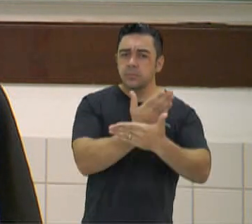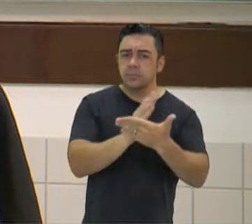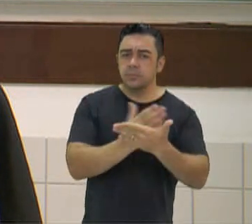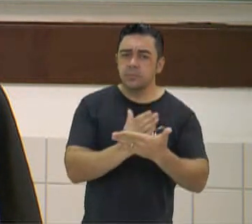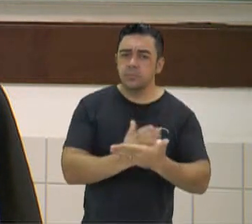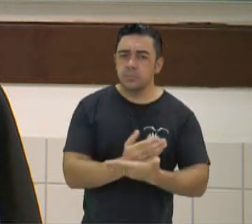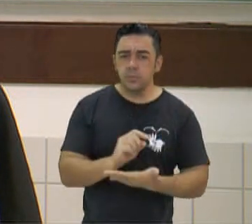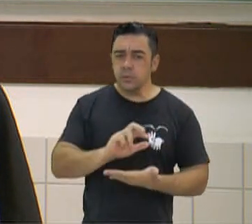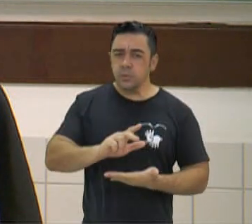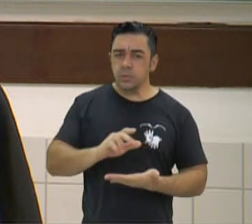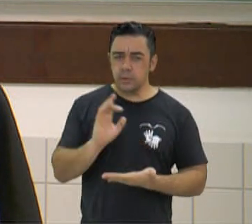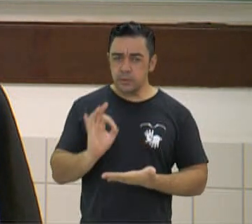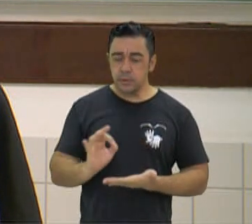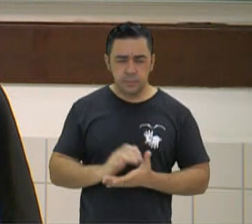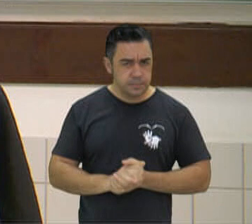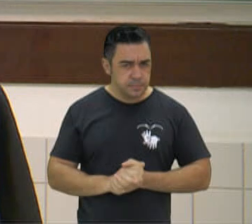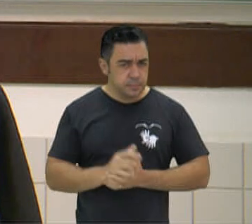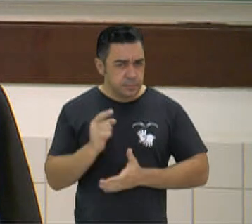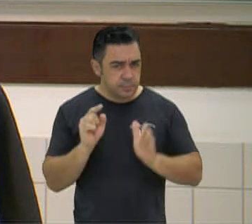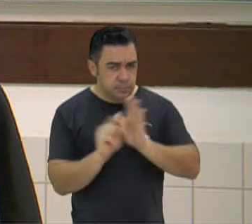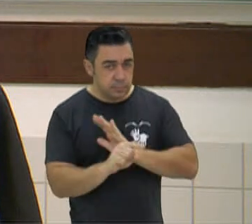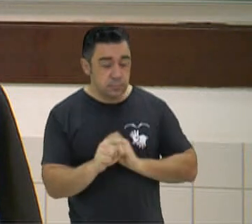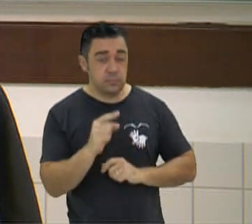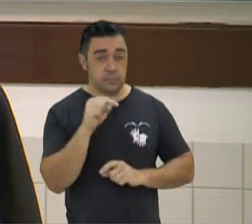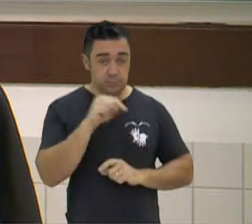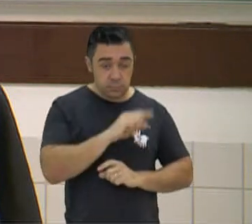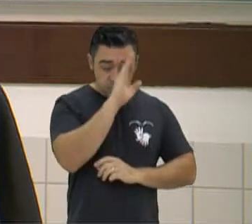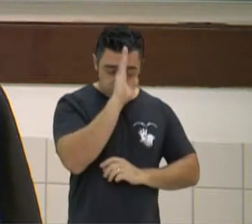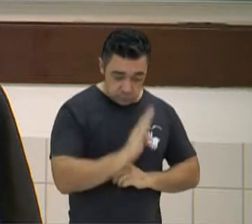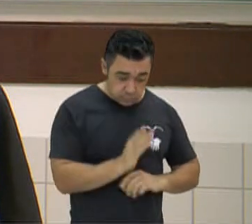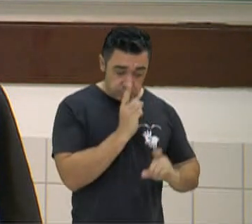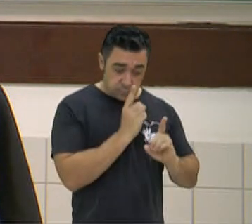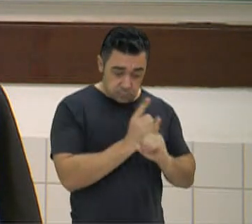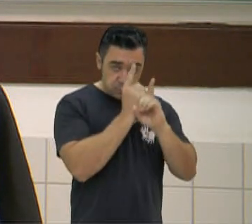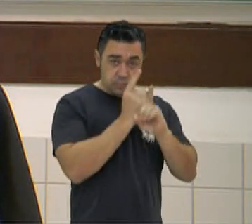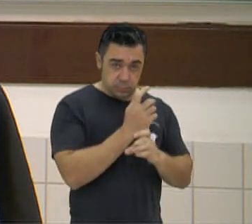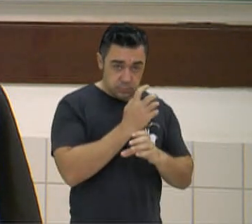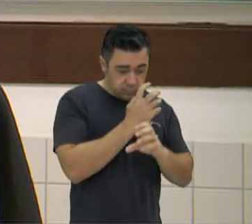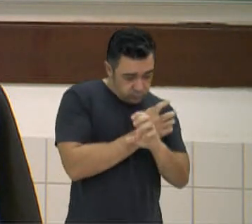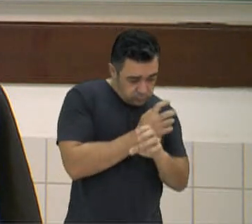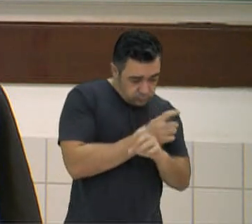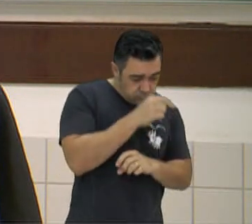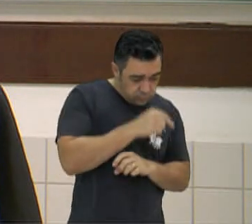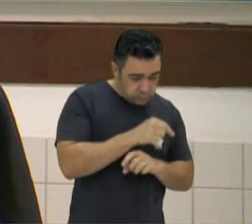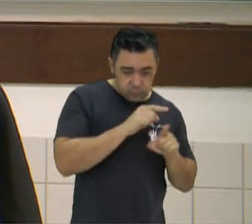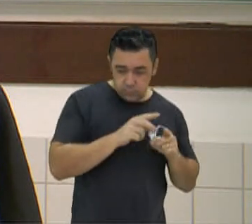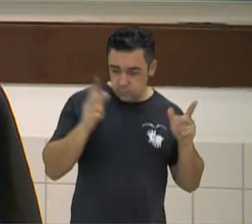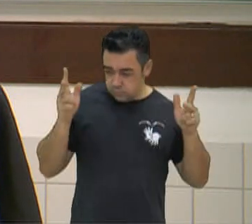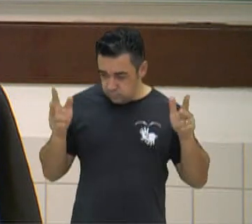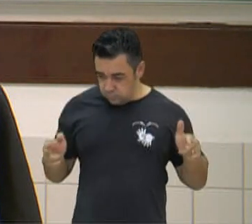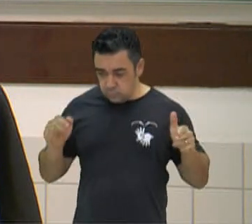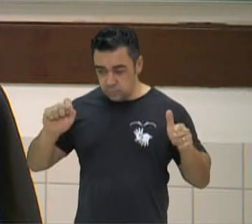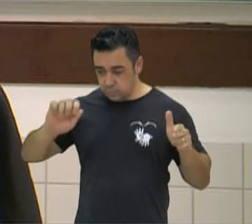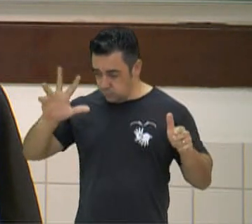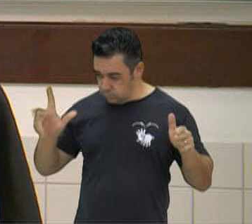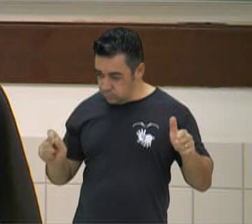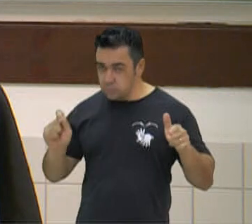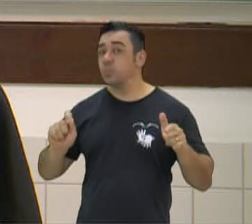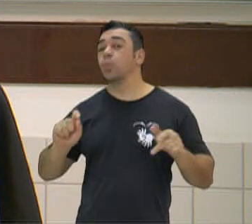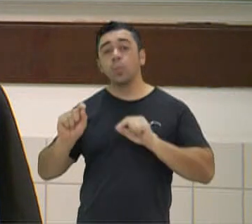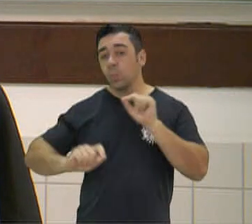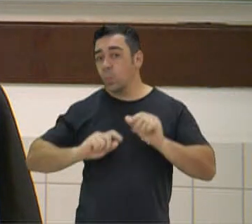tem nada a ver com a questão. Então, olha só, tá perguntando aqui, falando que acharam um fóssil que é comum para o Brasil e para a África. Isso pode ser o